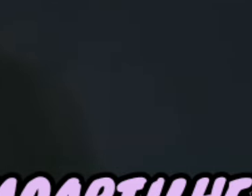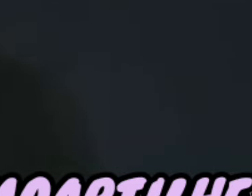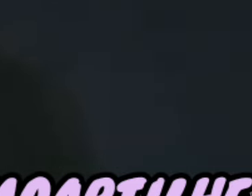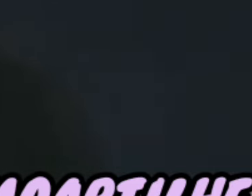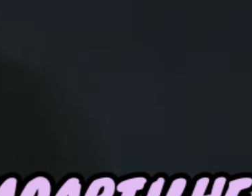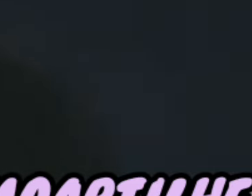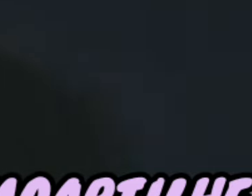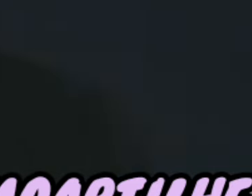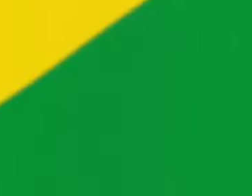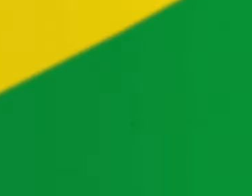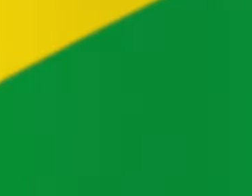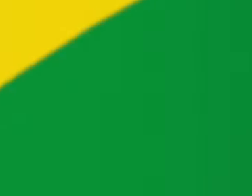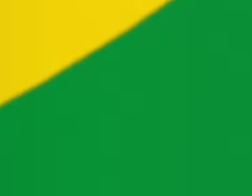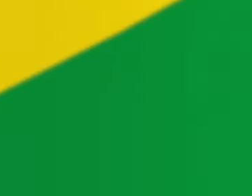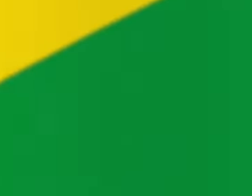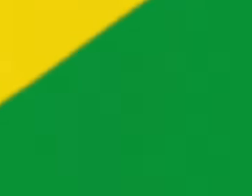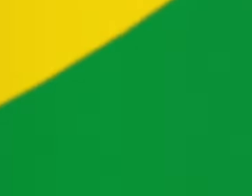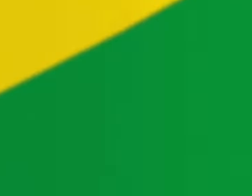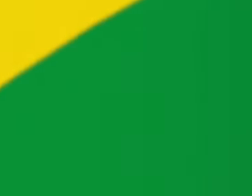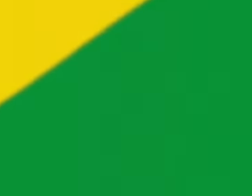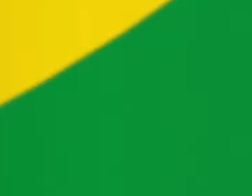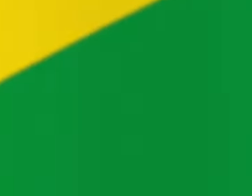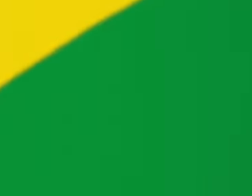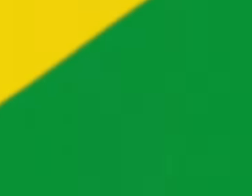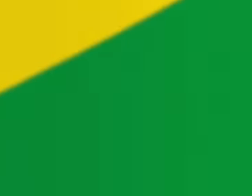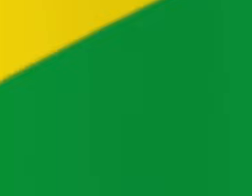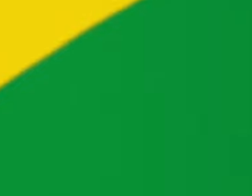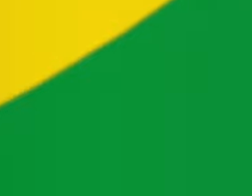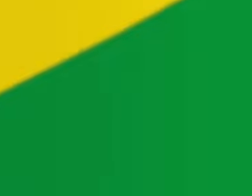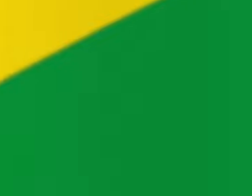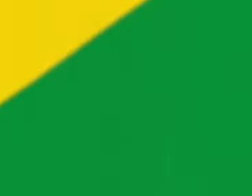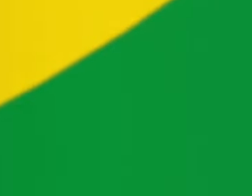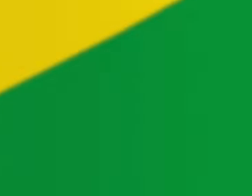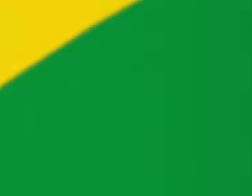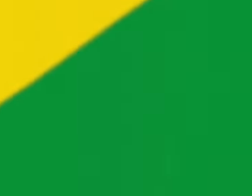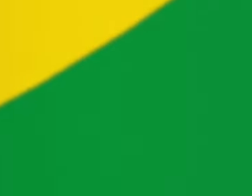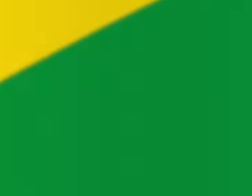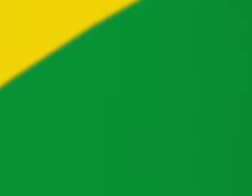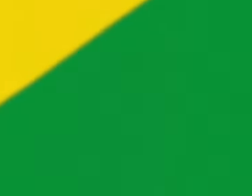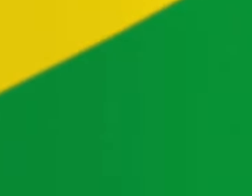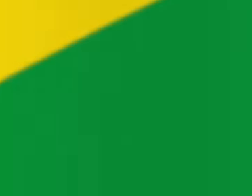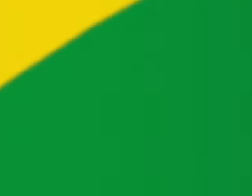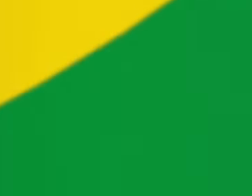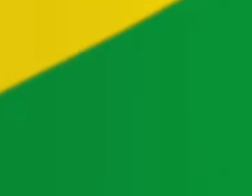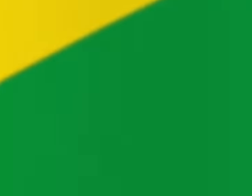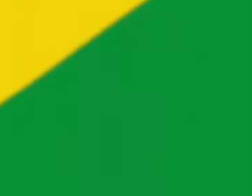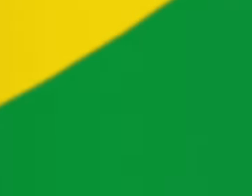gado, papai. Inscreva-se, curta e compartilhe. E se possível, manda um pix.